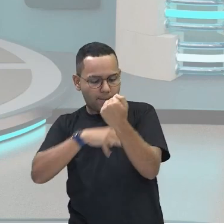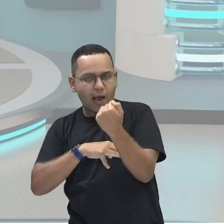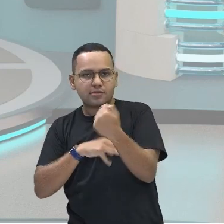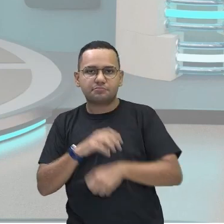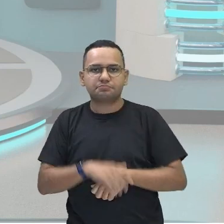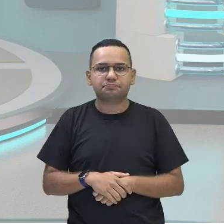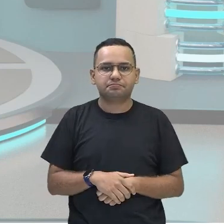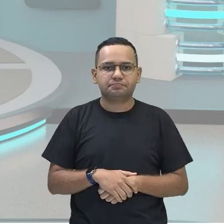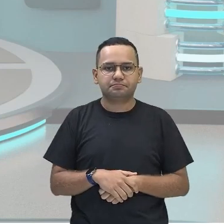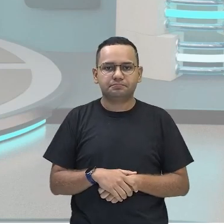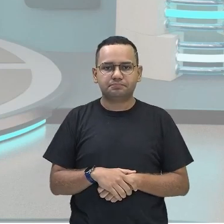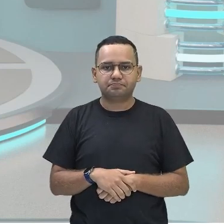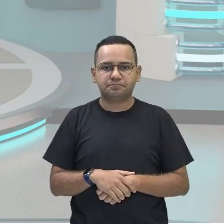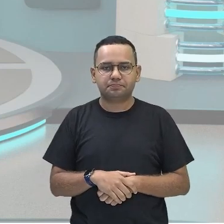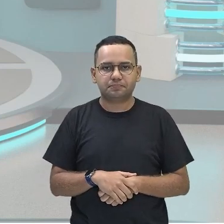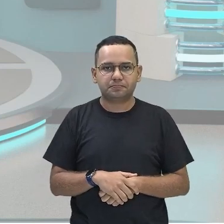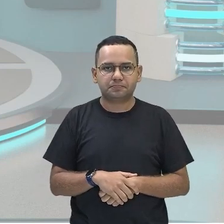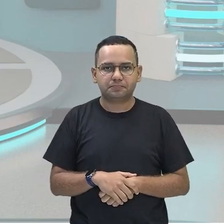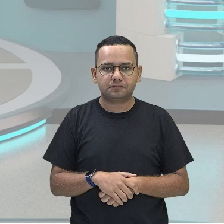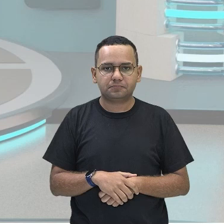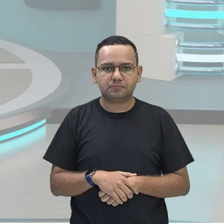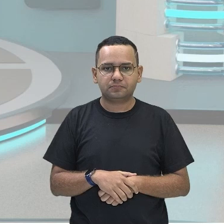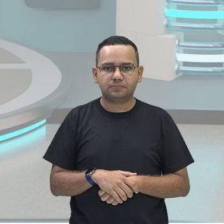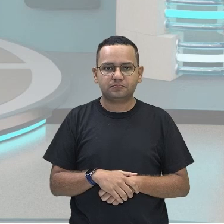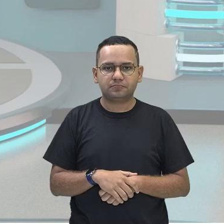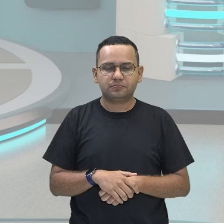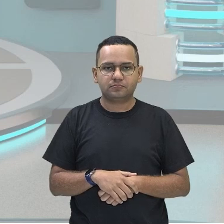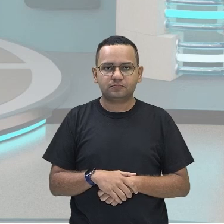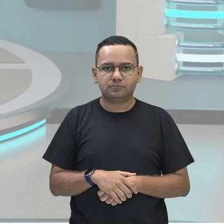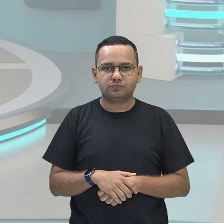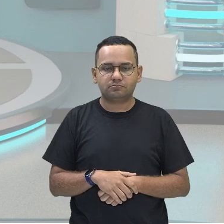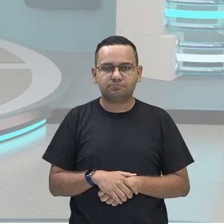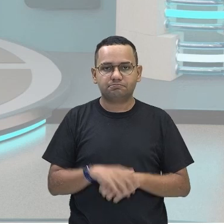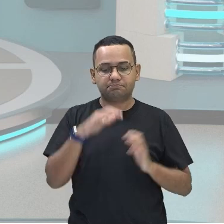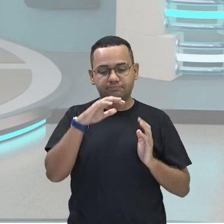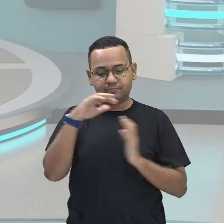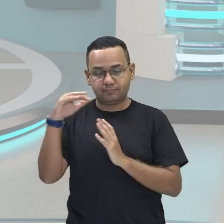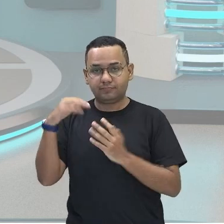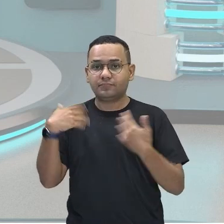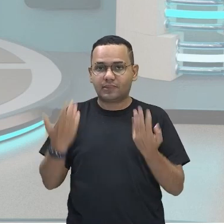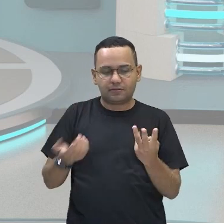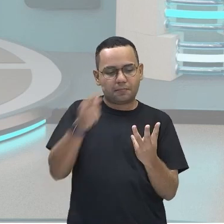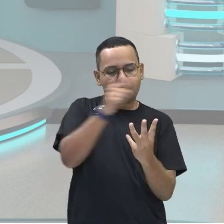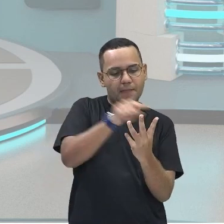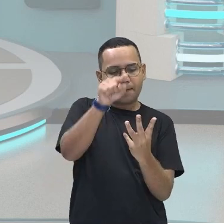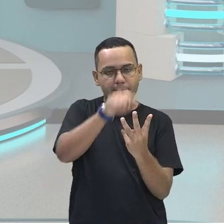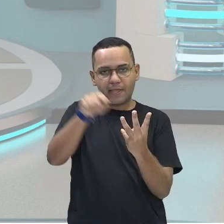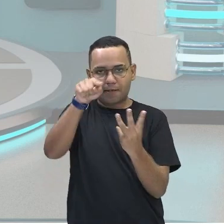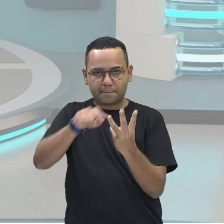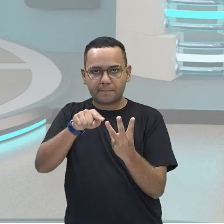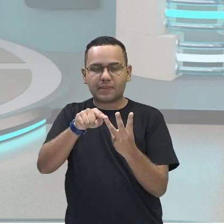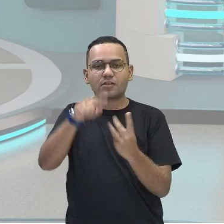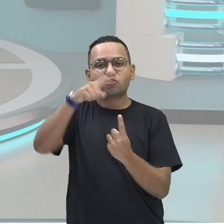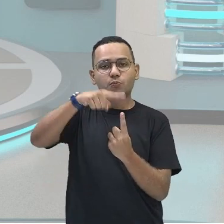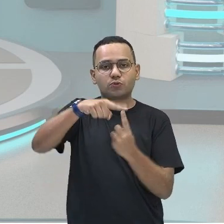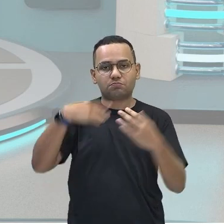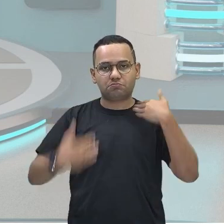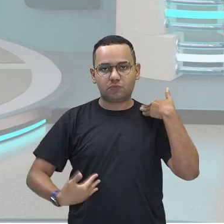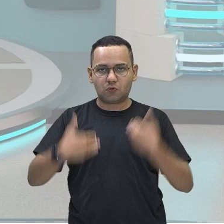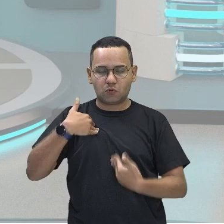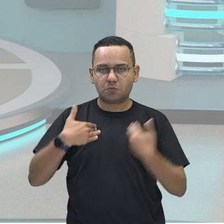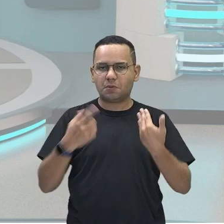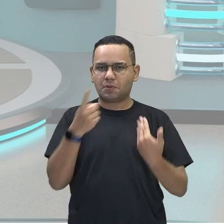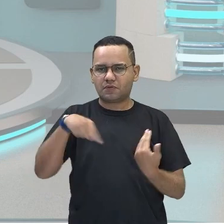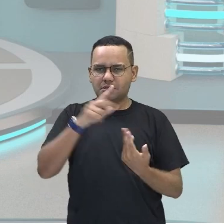corpo mas a a trouxe para vocês aqui esses três padrões né de e eh corporais para vocês de repente se